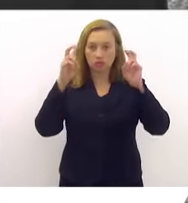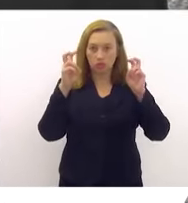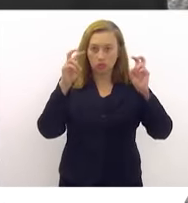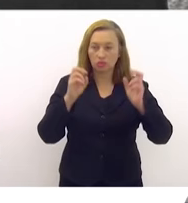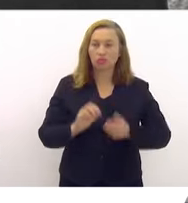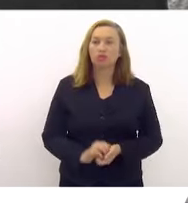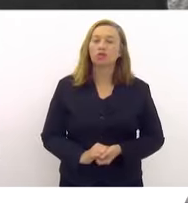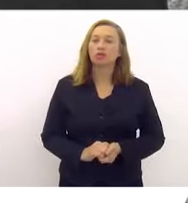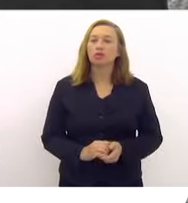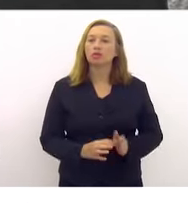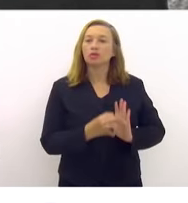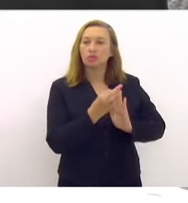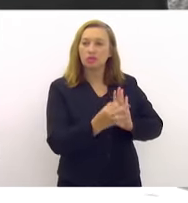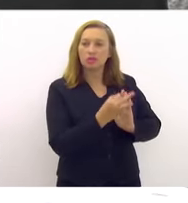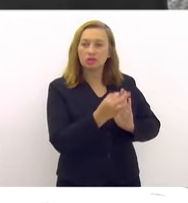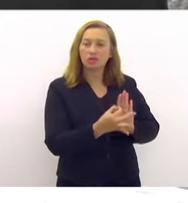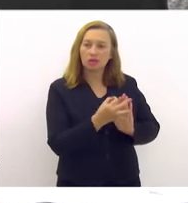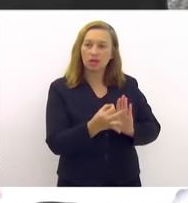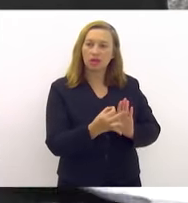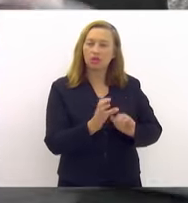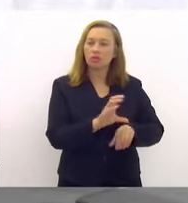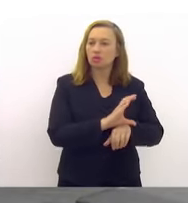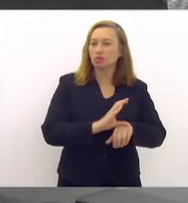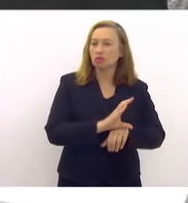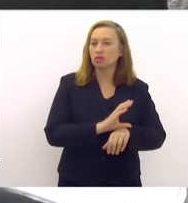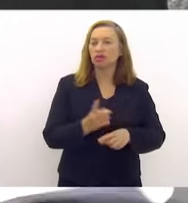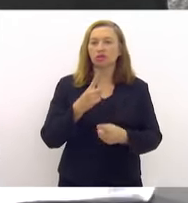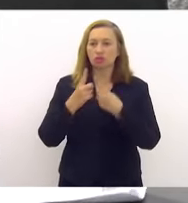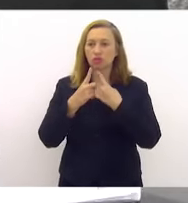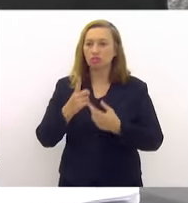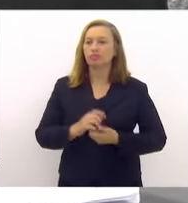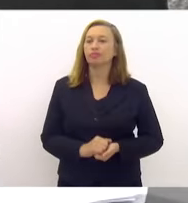providências, o parecer é pela constitucionalidade em discussão.